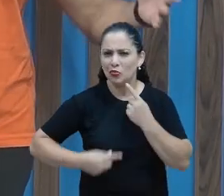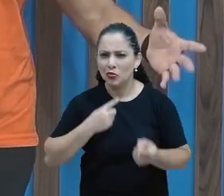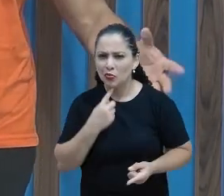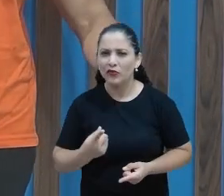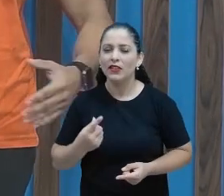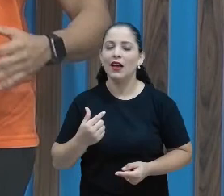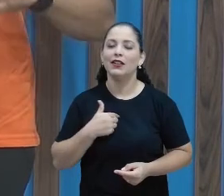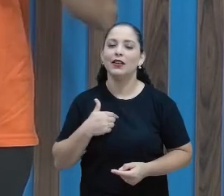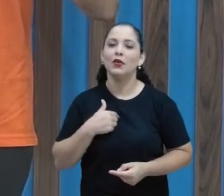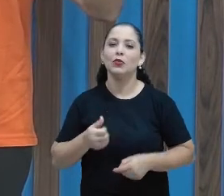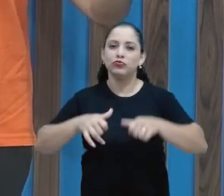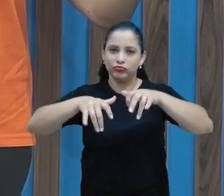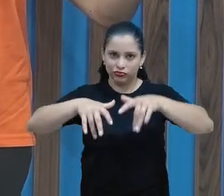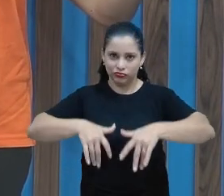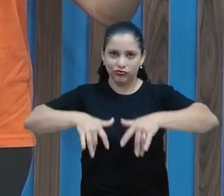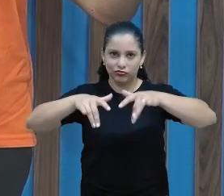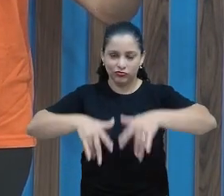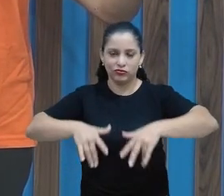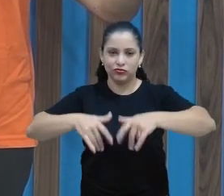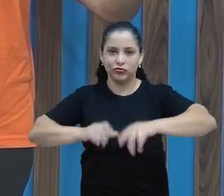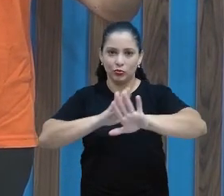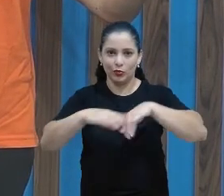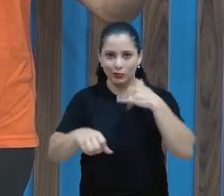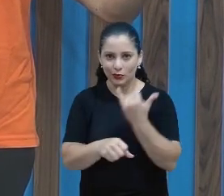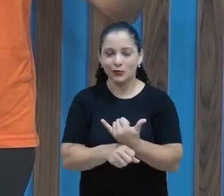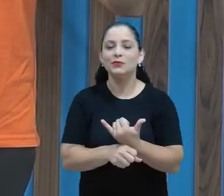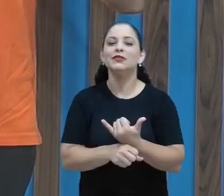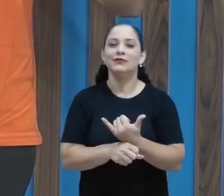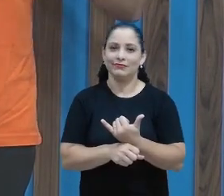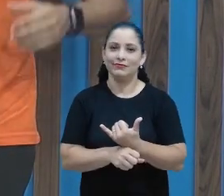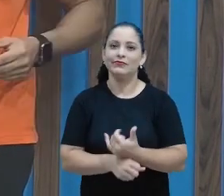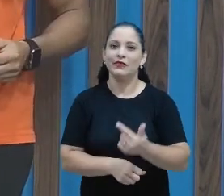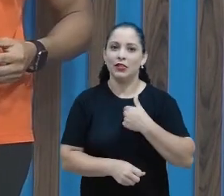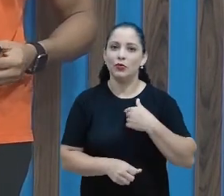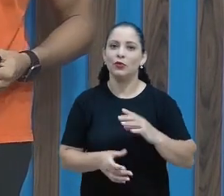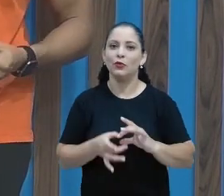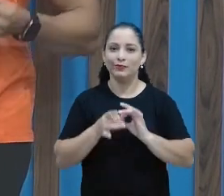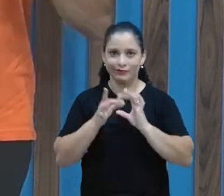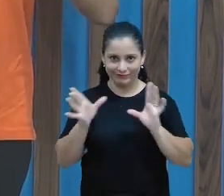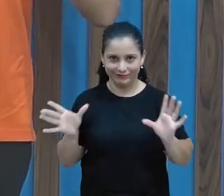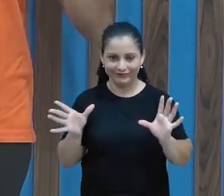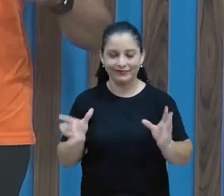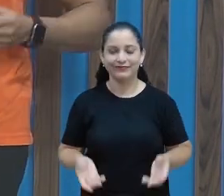estou à disposição. Fala, comenta lá no chat do YouTube que eu estou de olho, tá